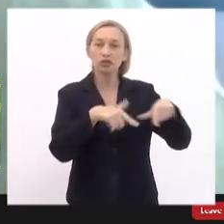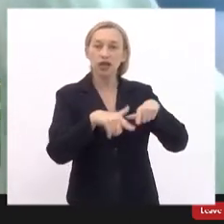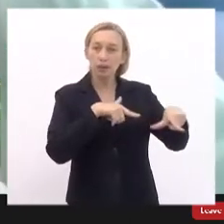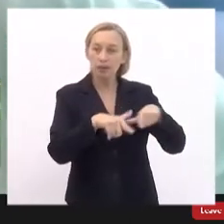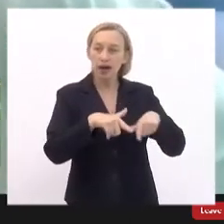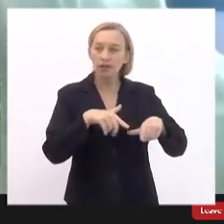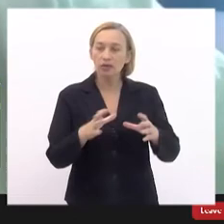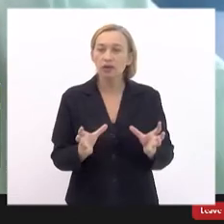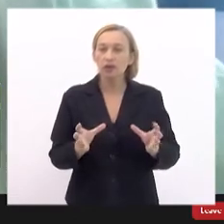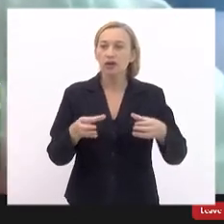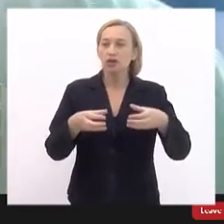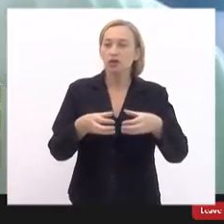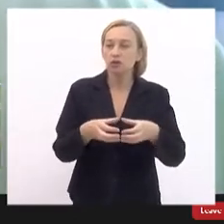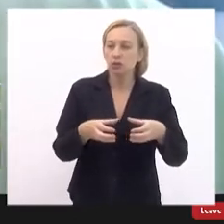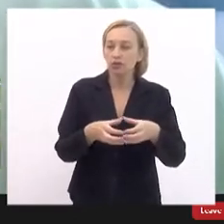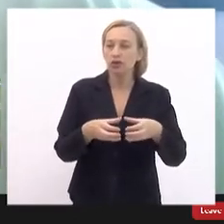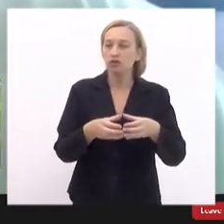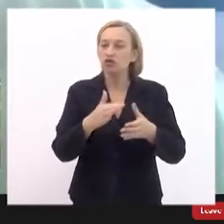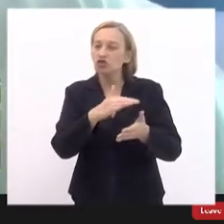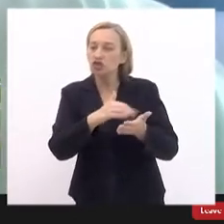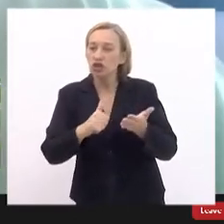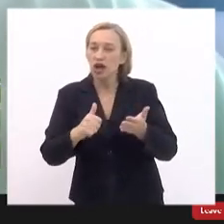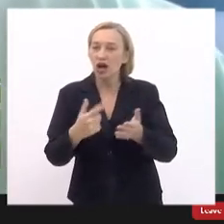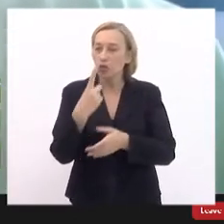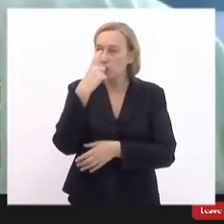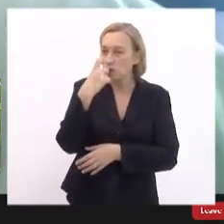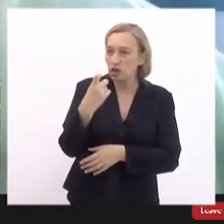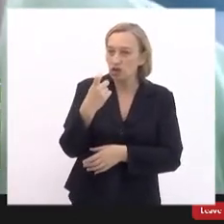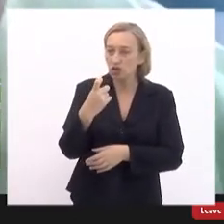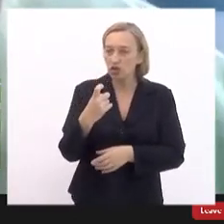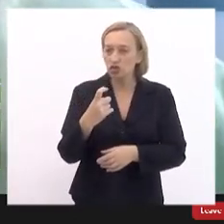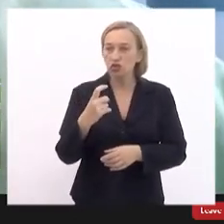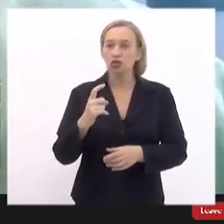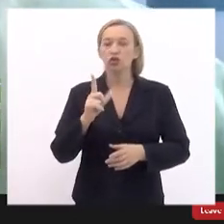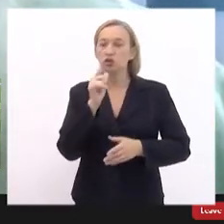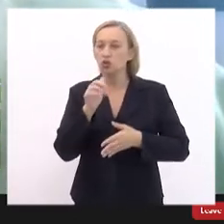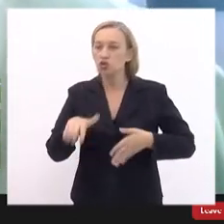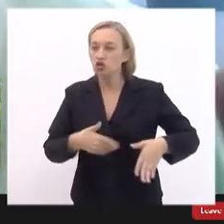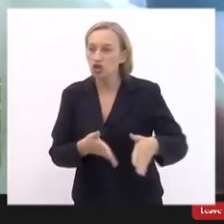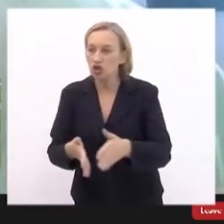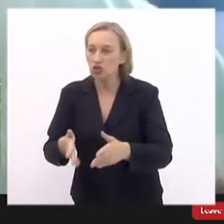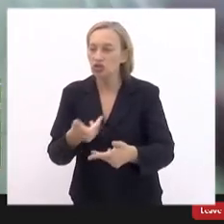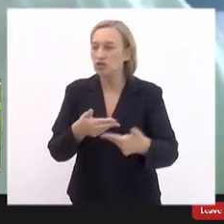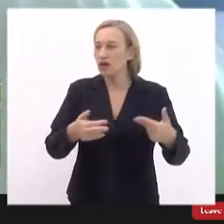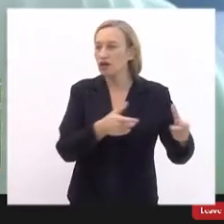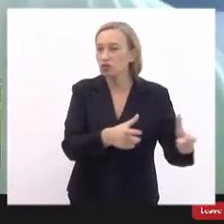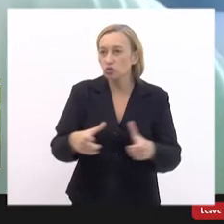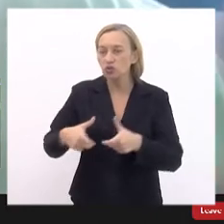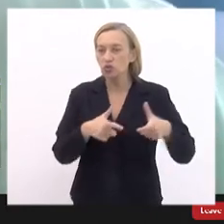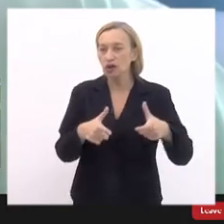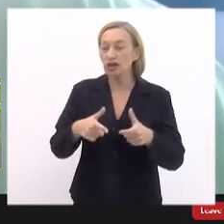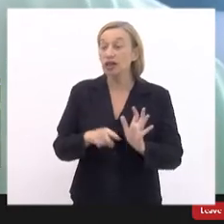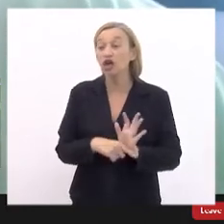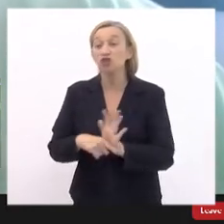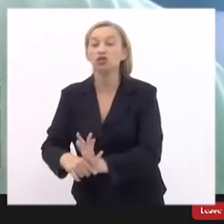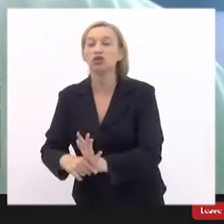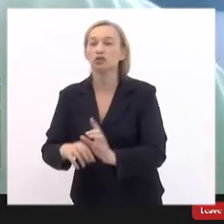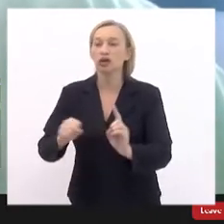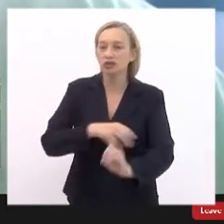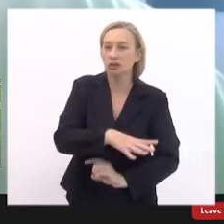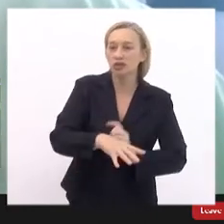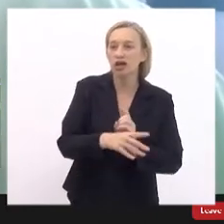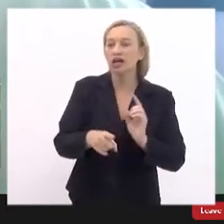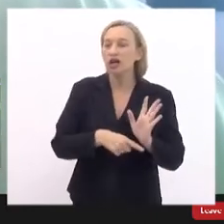retirar o lixo do meio ambiente, dos canais, dos rios, está ajudando a sociedade, ajudando